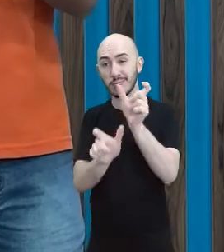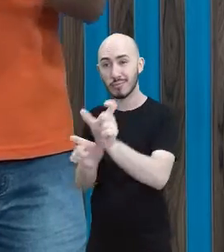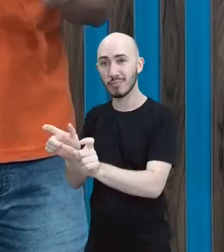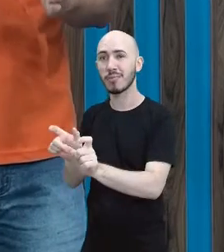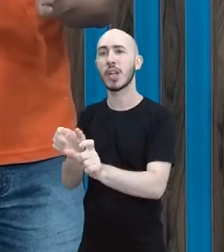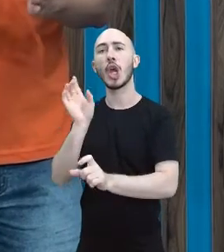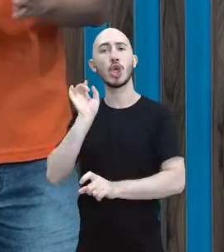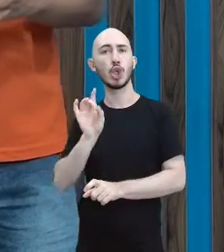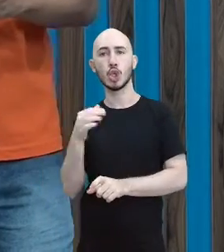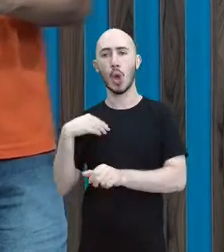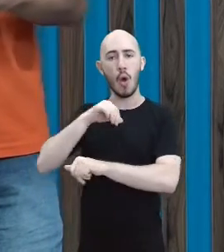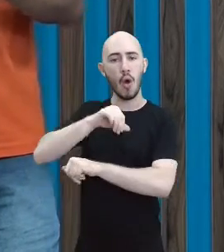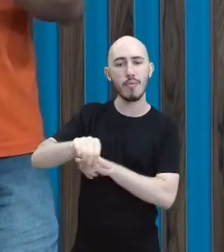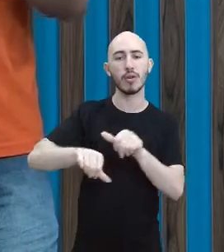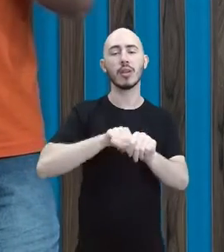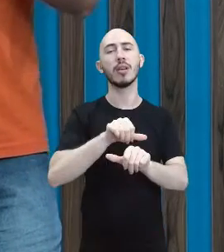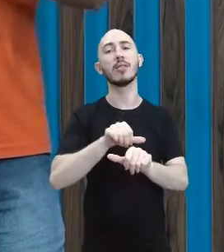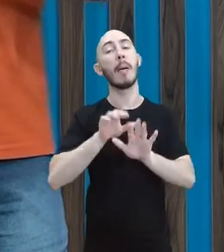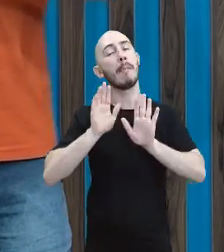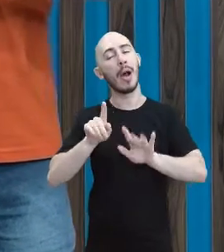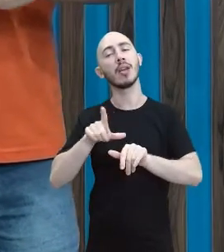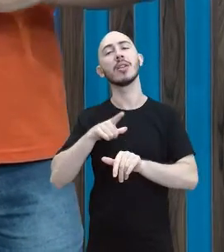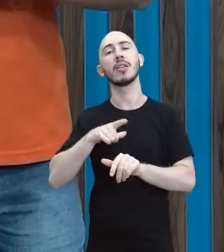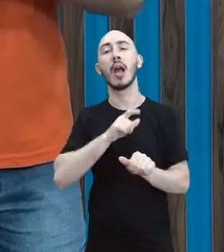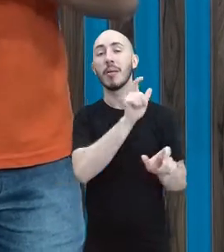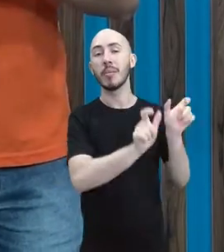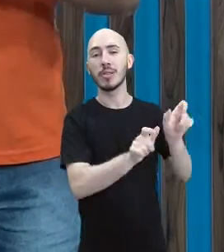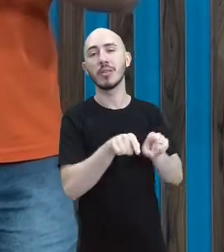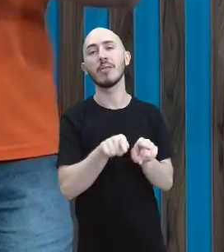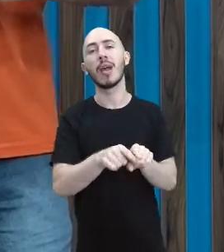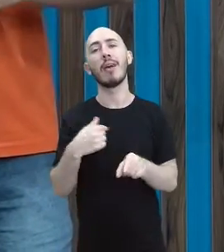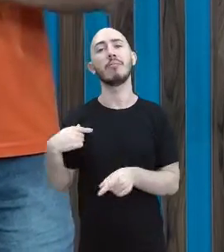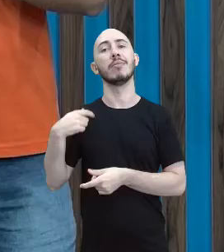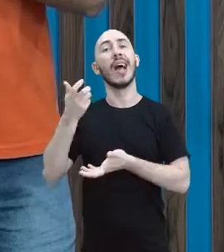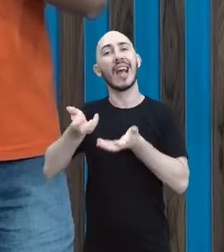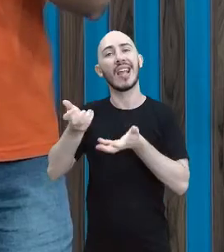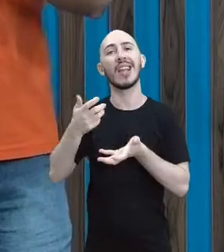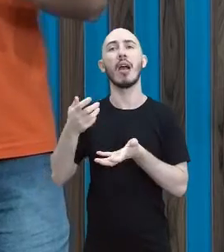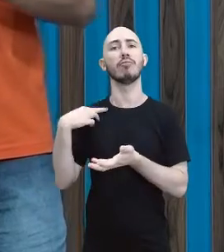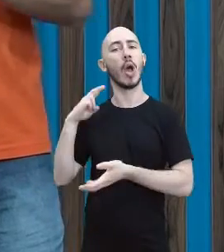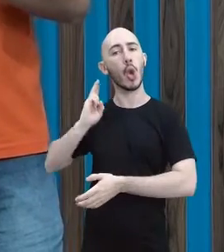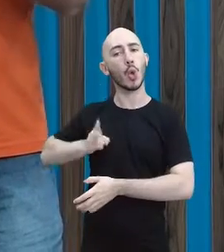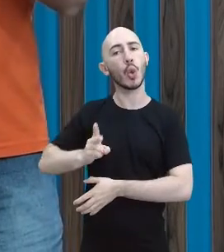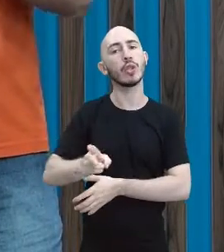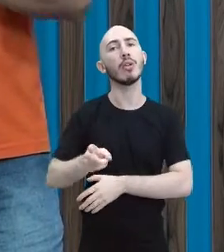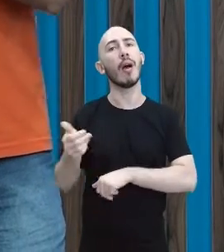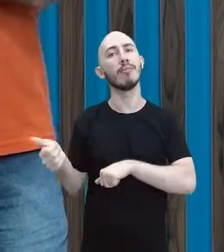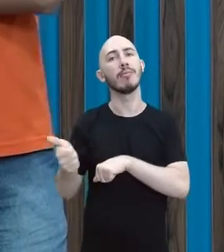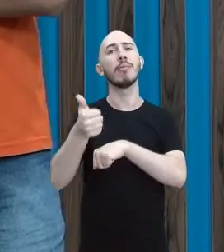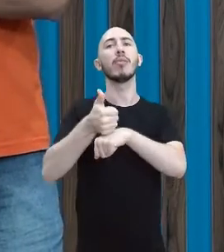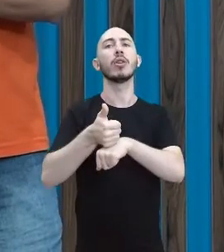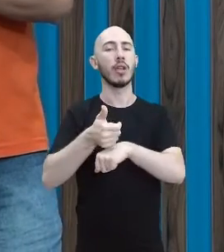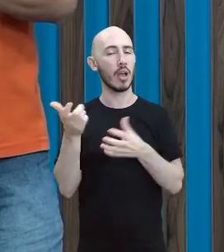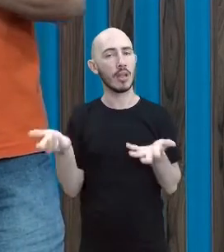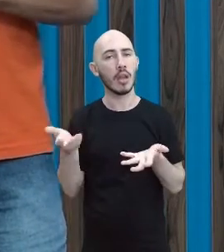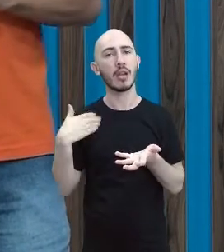fariam apenas uma transição, mas existiam outros que queriam permanecer no poder e promover as mudanças que eles queriam, né? Ou